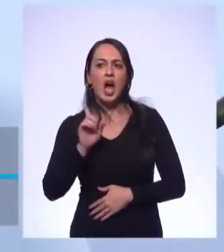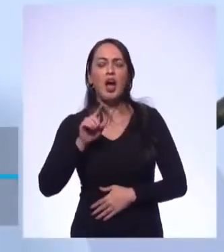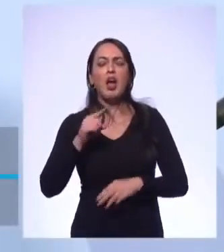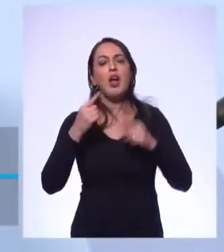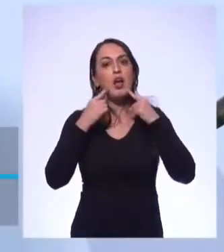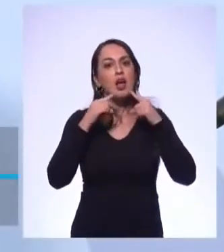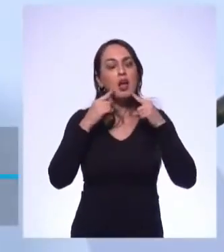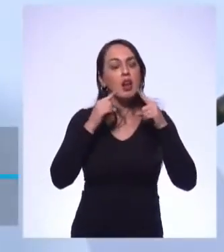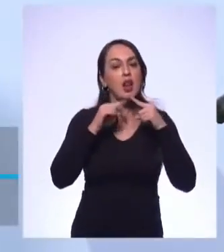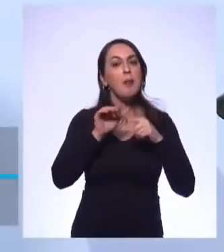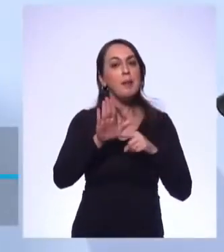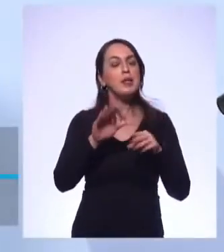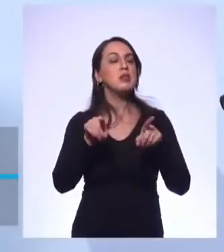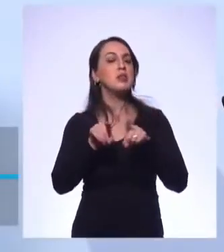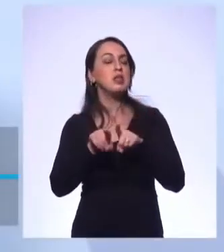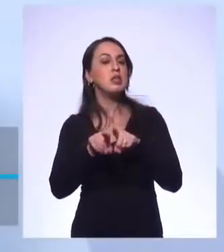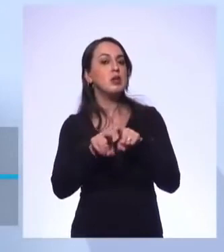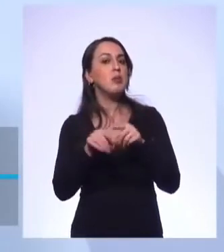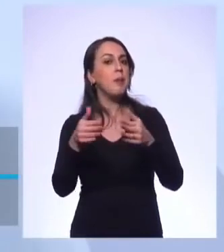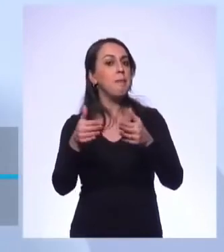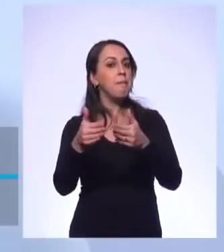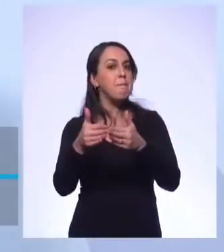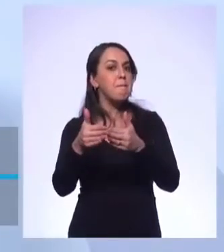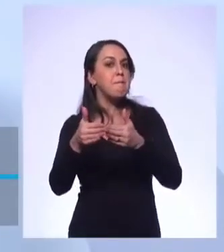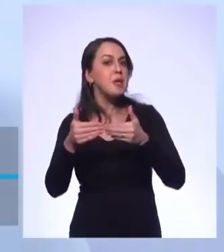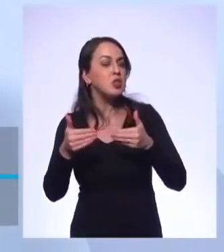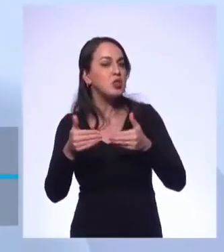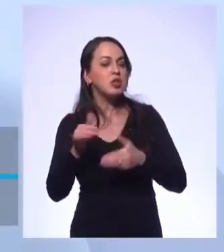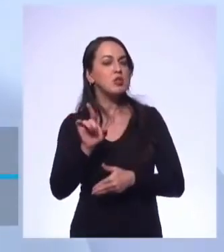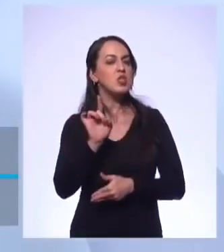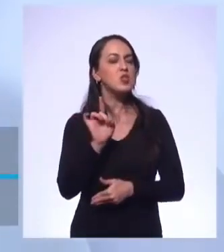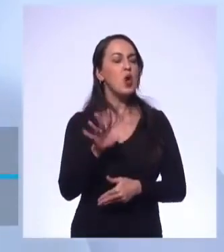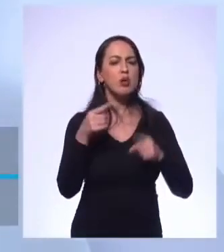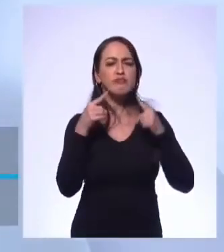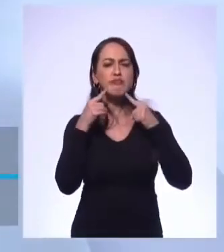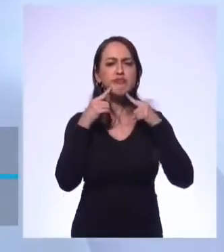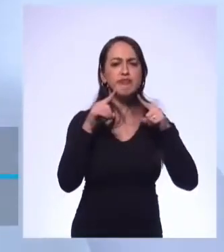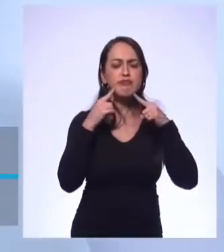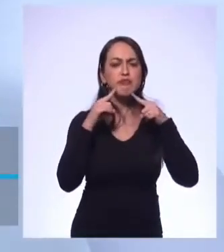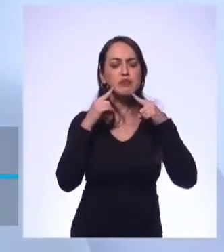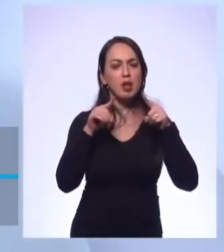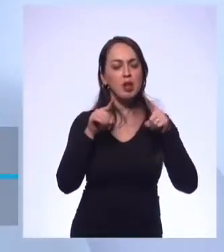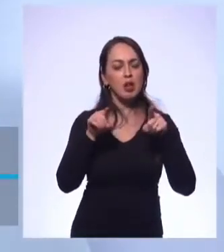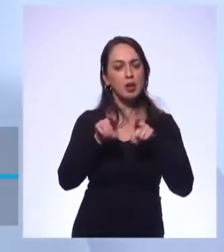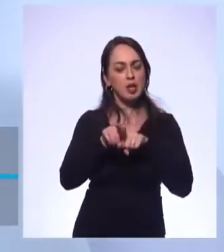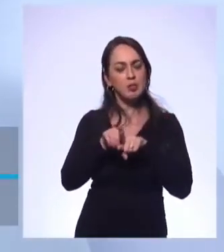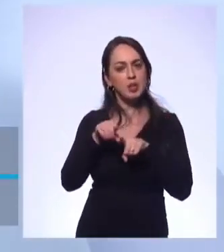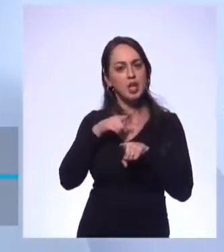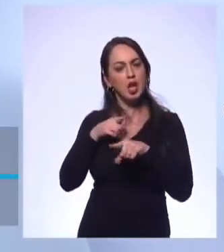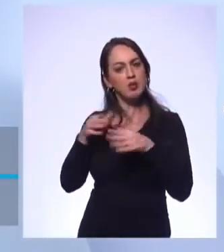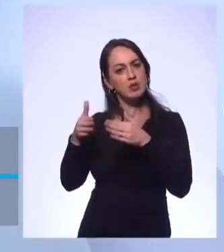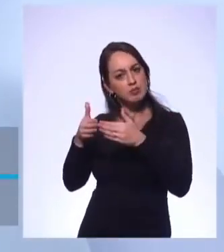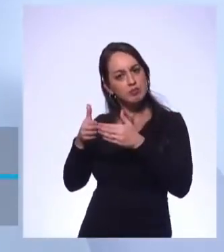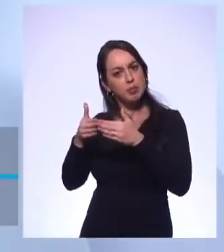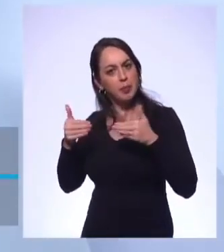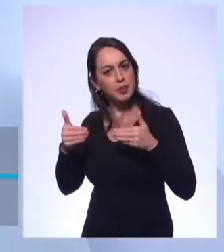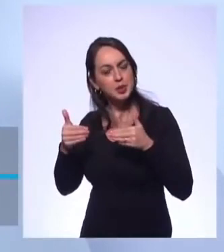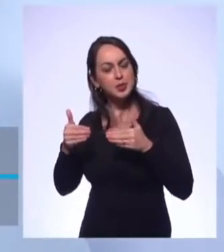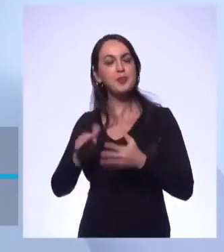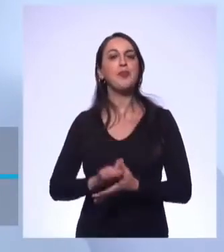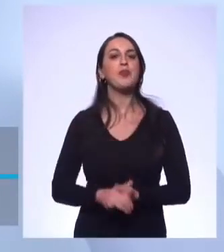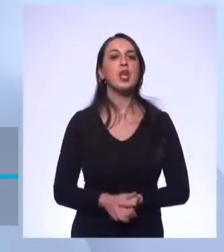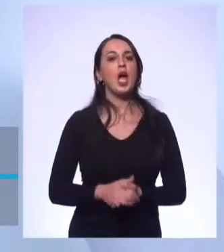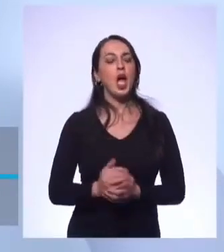reclamação pedir alguma coisa, né? Não basta só você ficar reclamando. Essa reclamação envolve um pedido, envolve algo além da reclamação. Eu